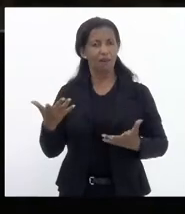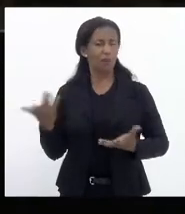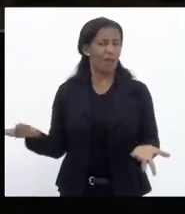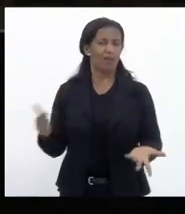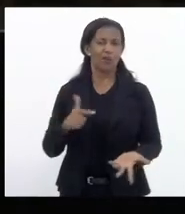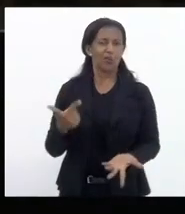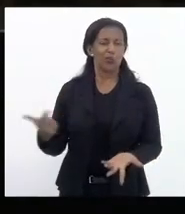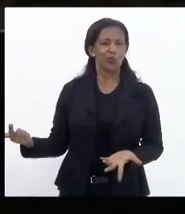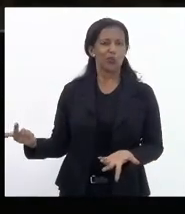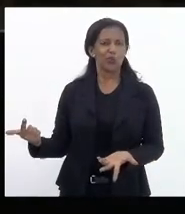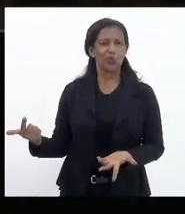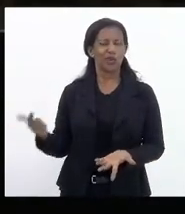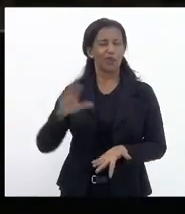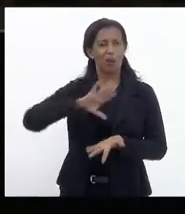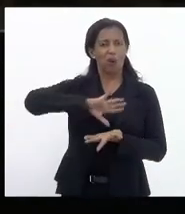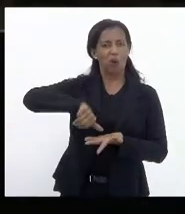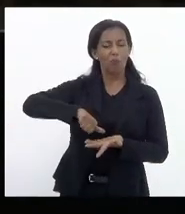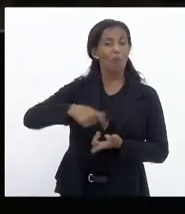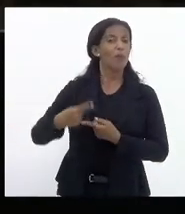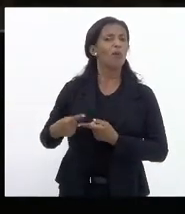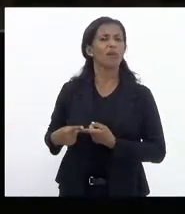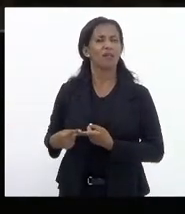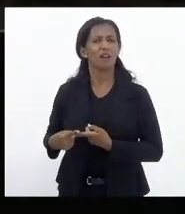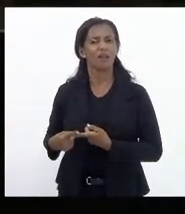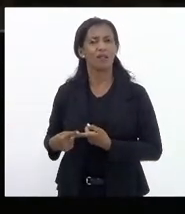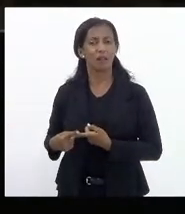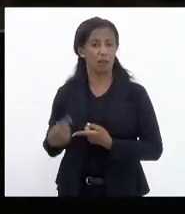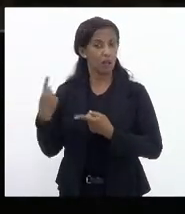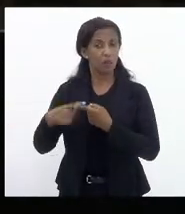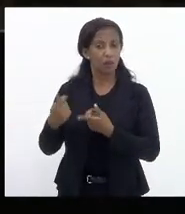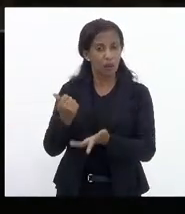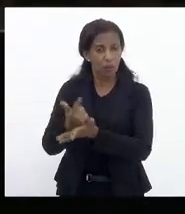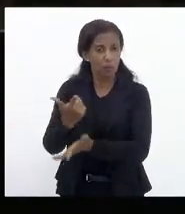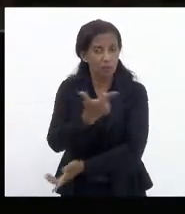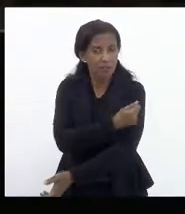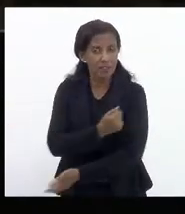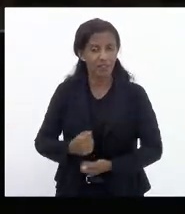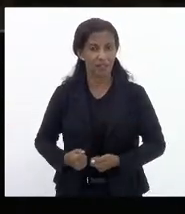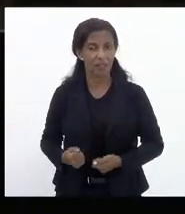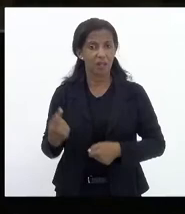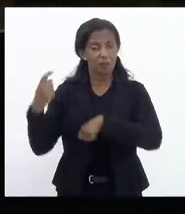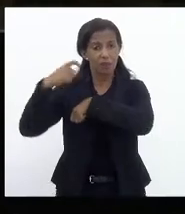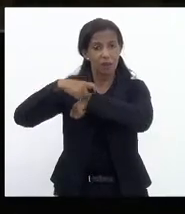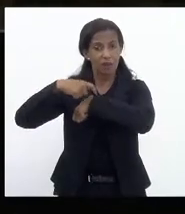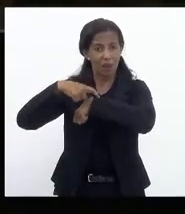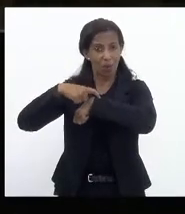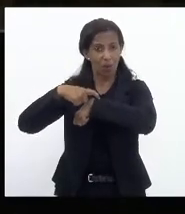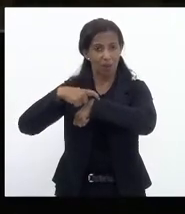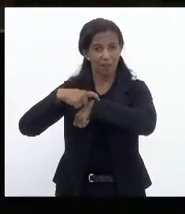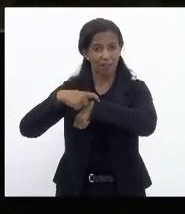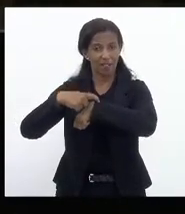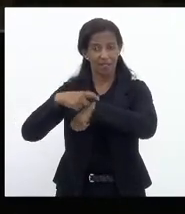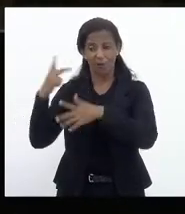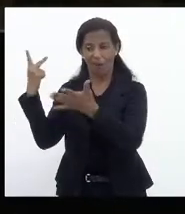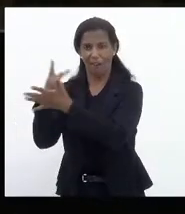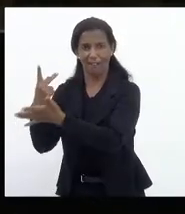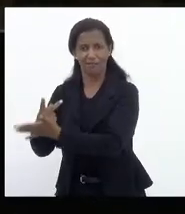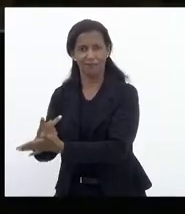porque não chegaram a comprar a vacina porque não chegou a comprar a vacina porque em determinado momento ruim